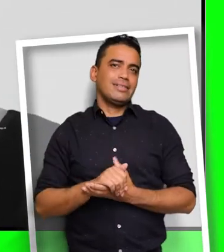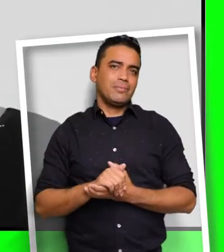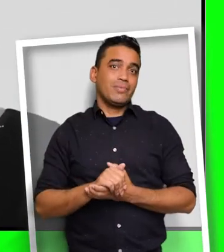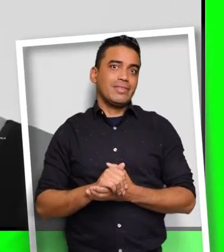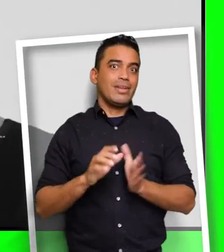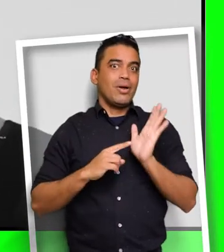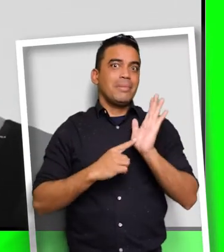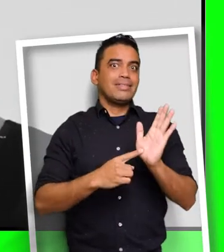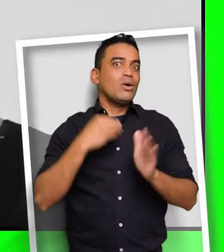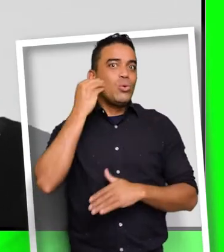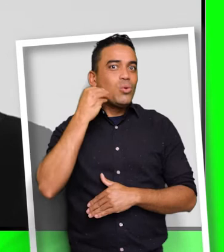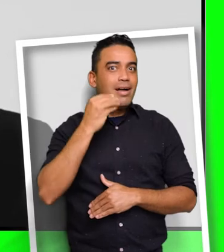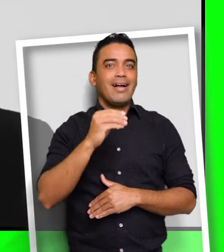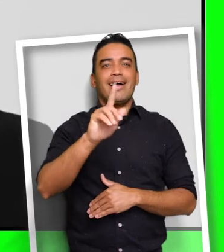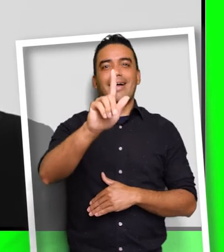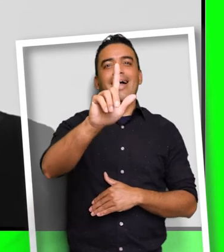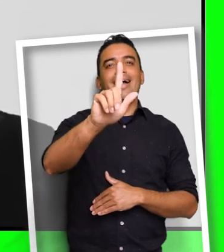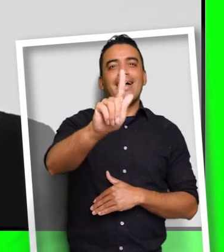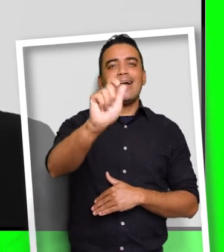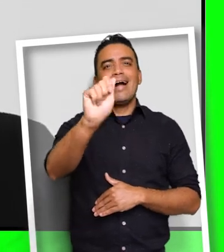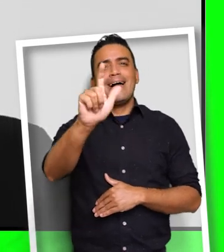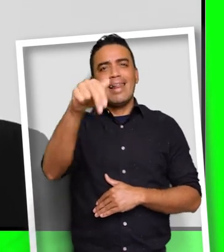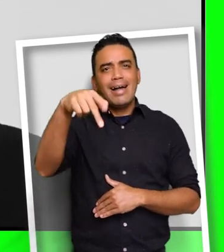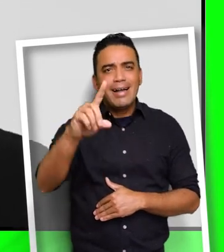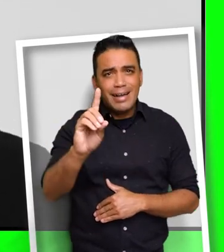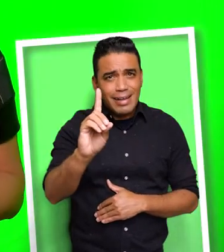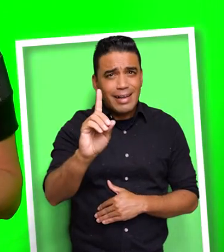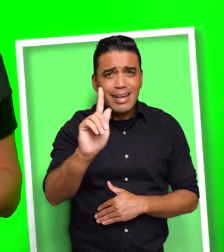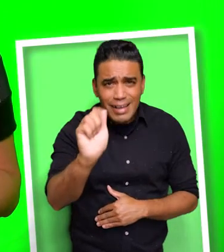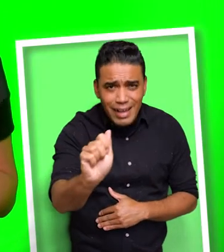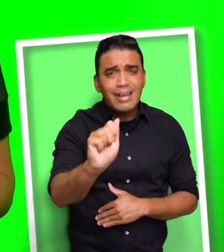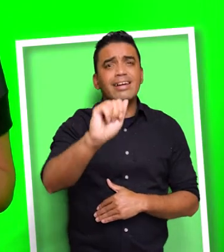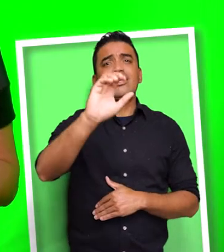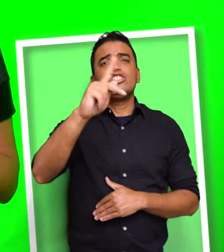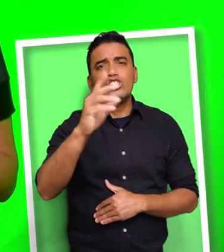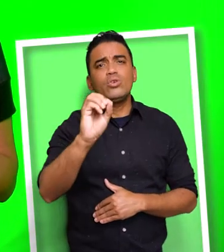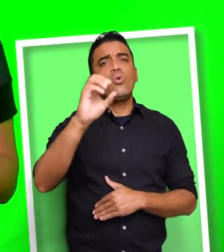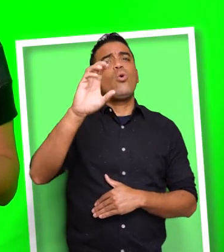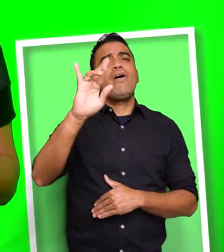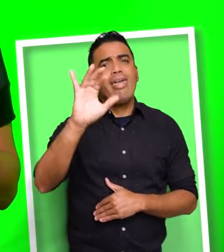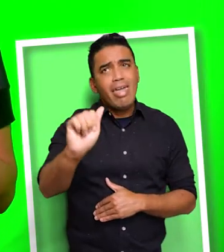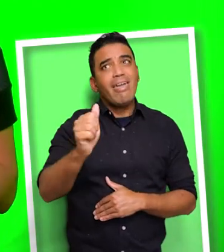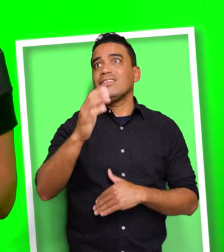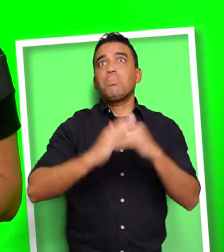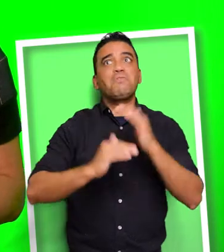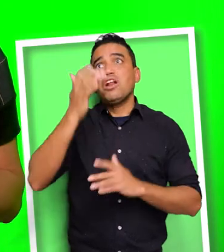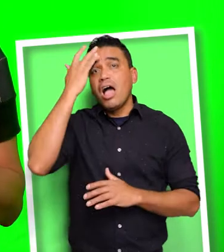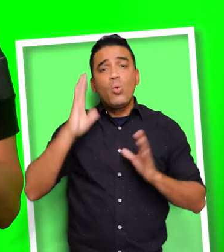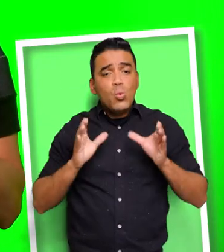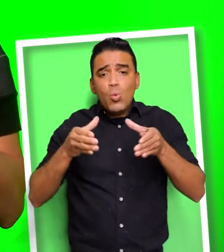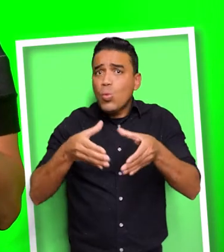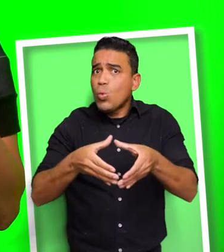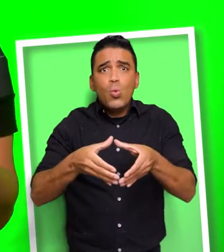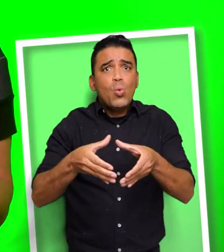que foi uma grande experiência, porque era uma produção carioca, profissional, com artistas profissionais,